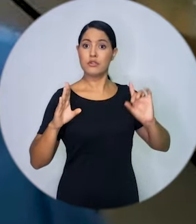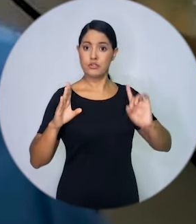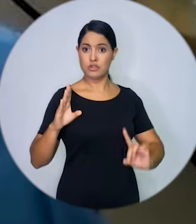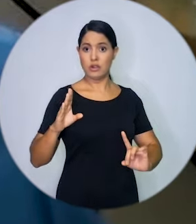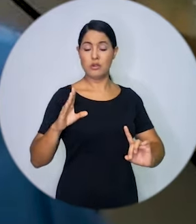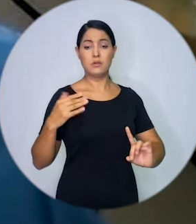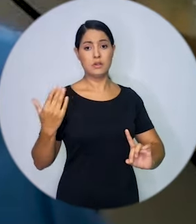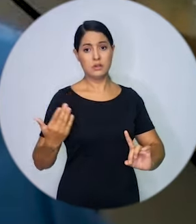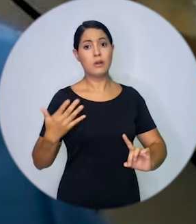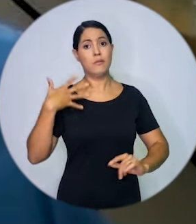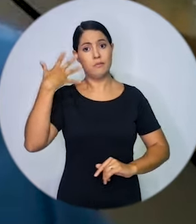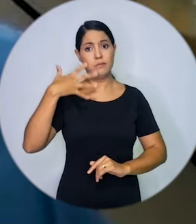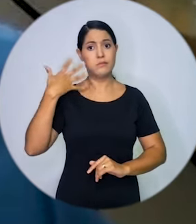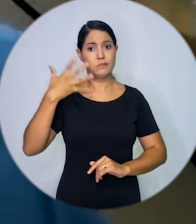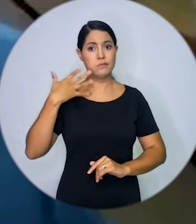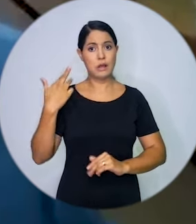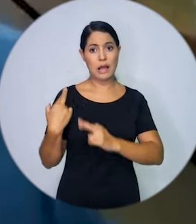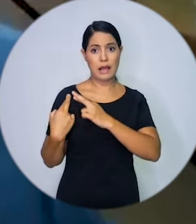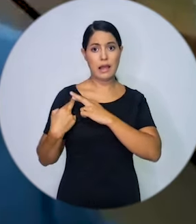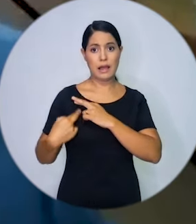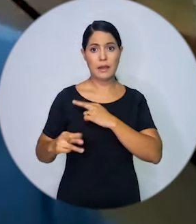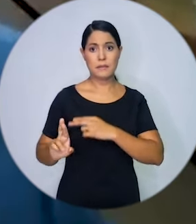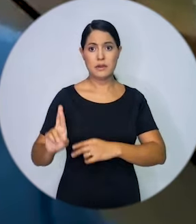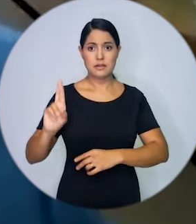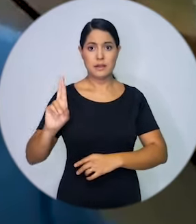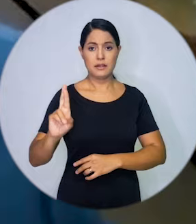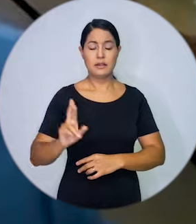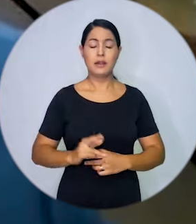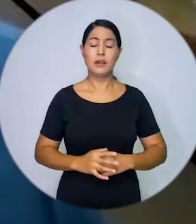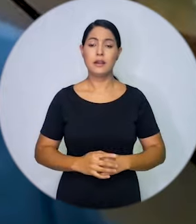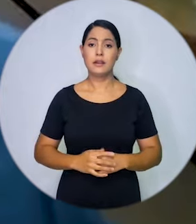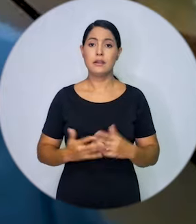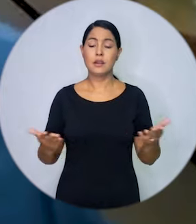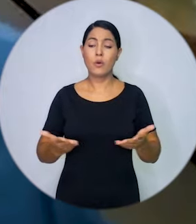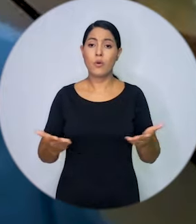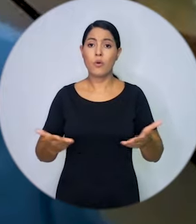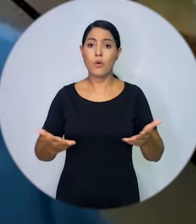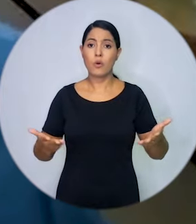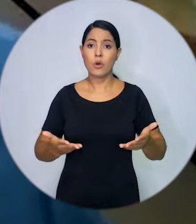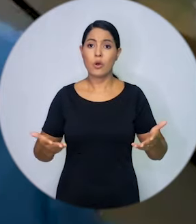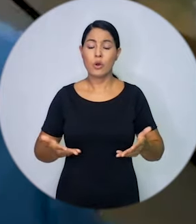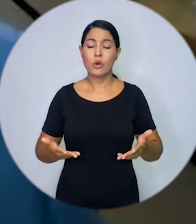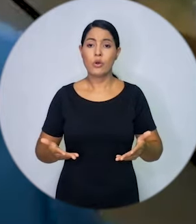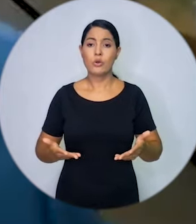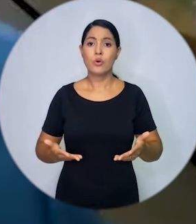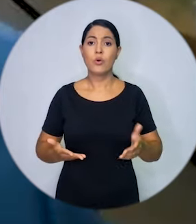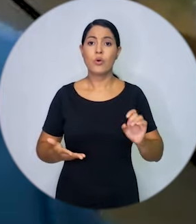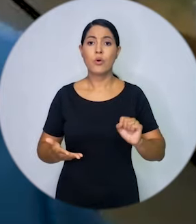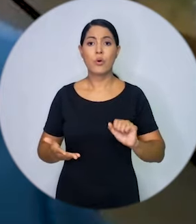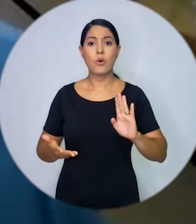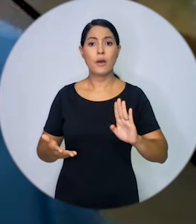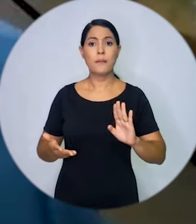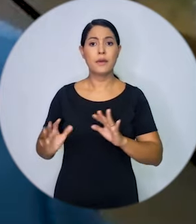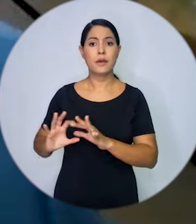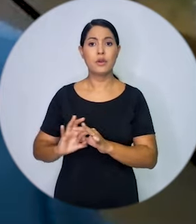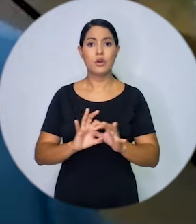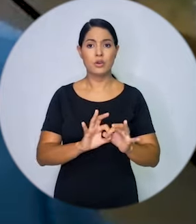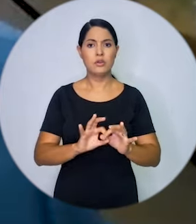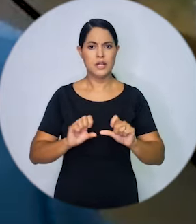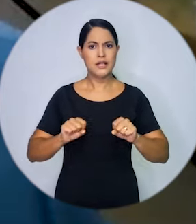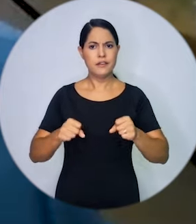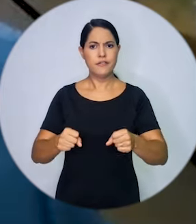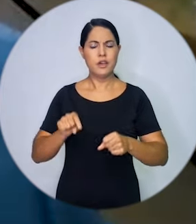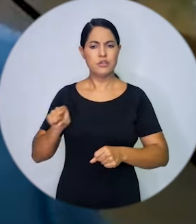cidadão, né? Da cidadania, e que hoje a OAB tem defendido isso de forma